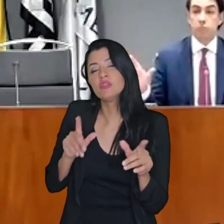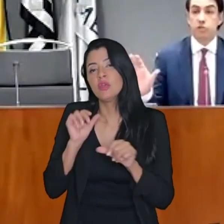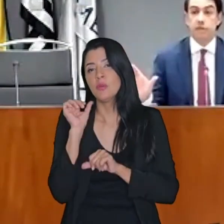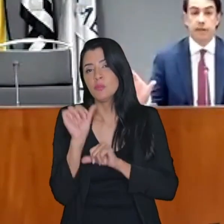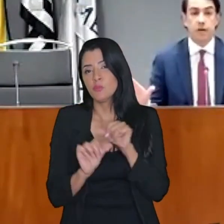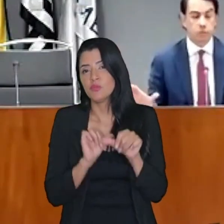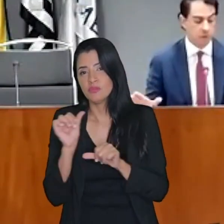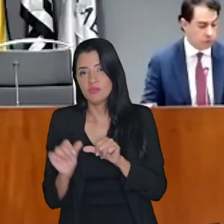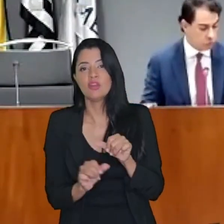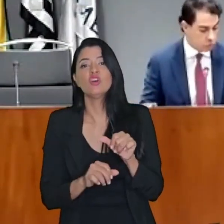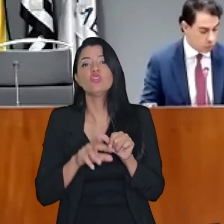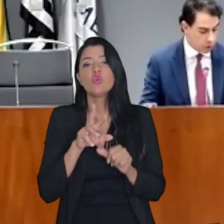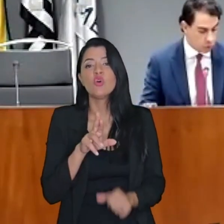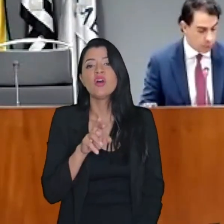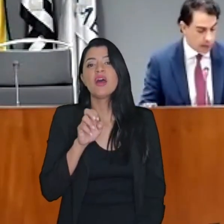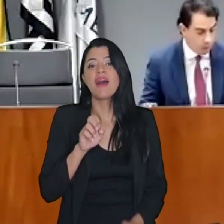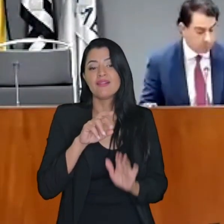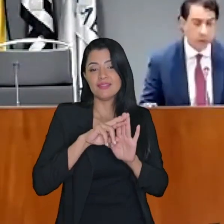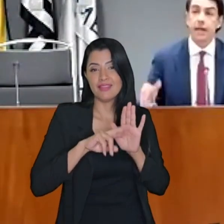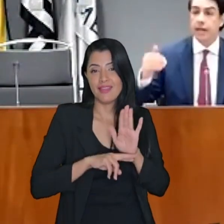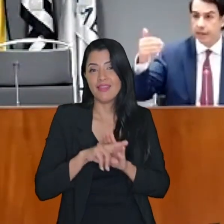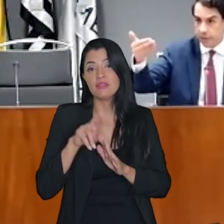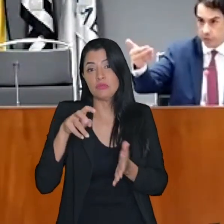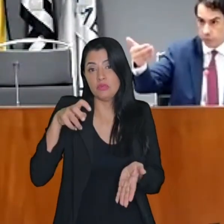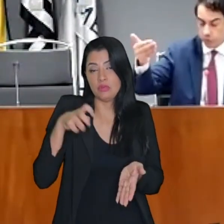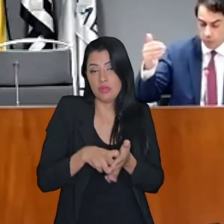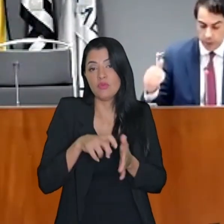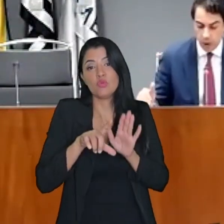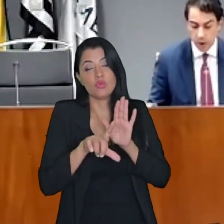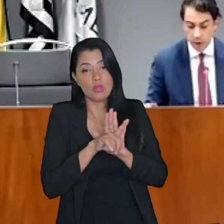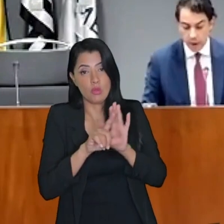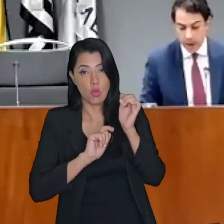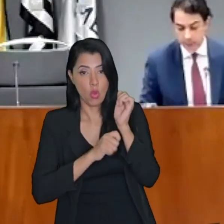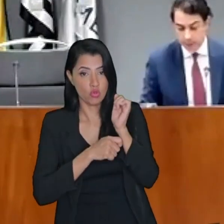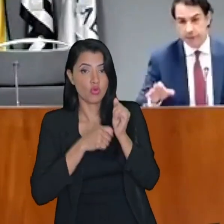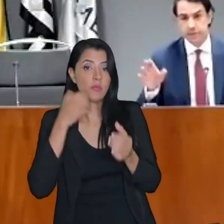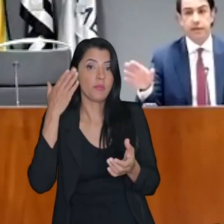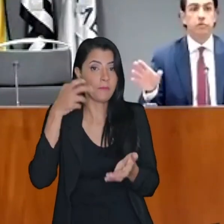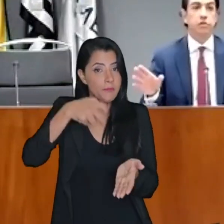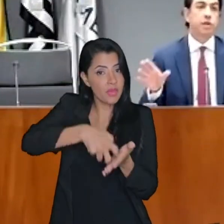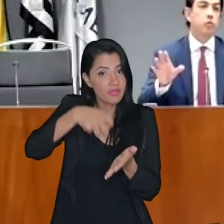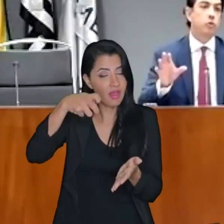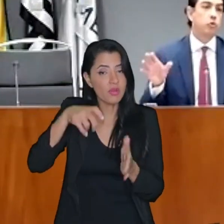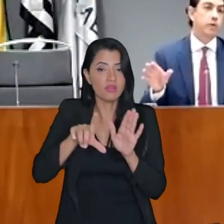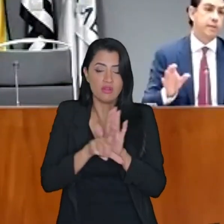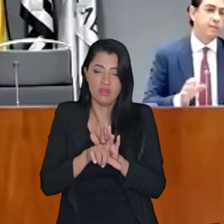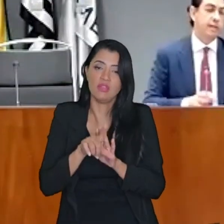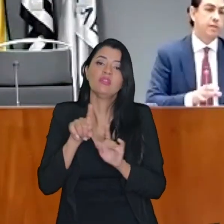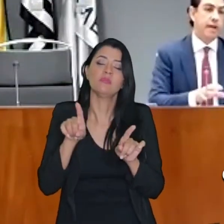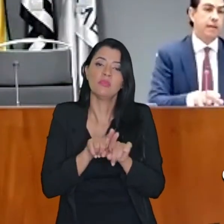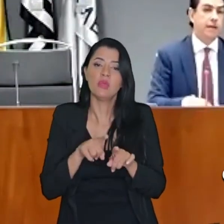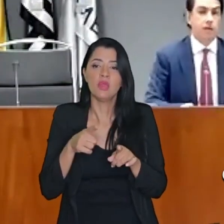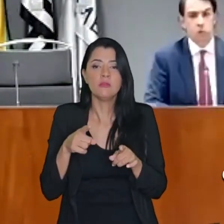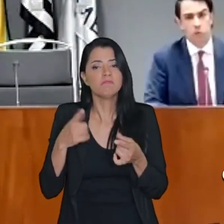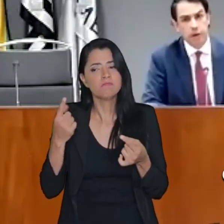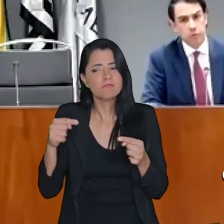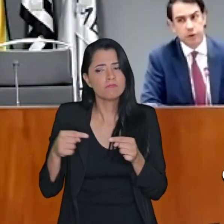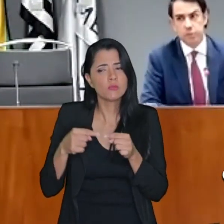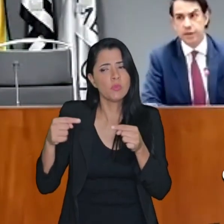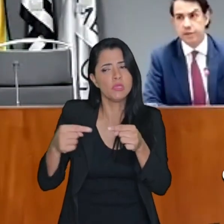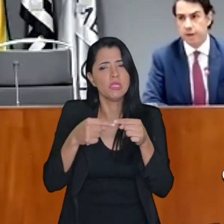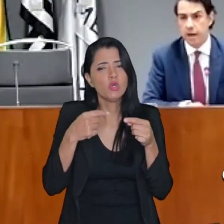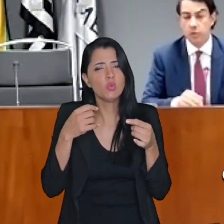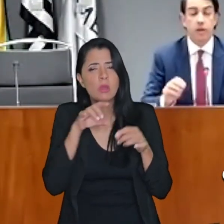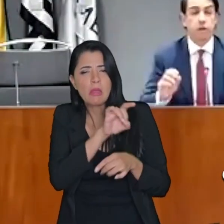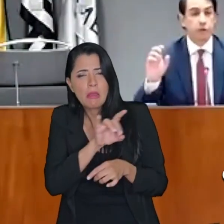modificando-se os regimes carcerários previstos no Código Penal e na Lei de Execução Penal, estabelecendo-se, de acordo com as necessidades de cada caso concreto,